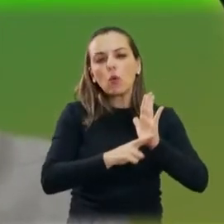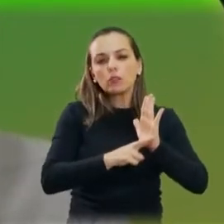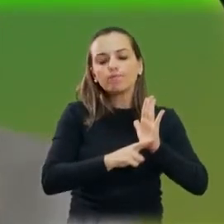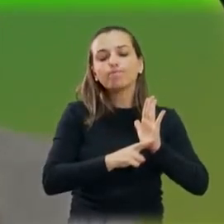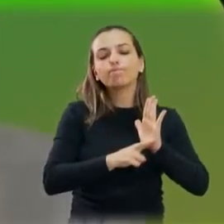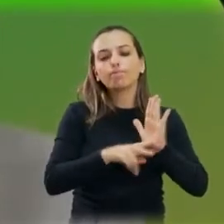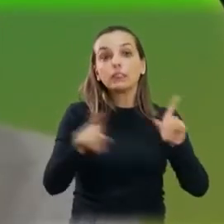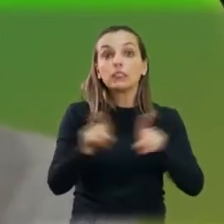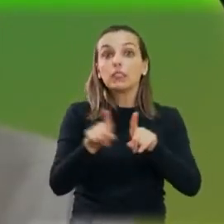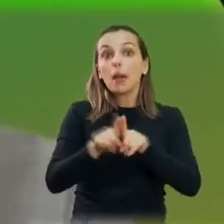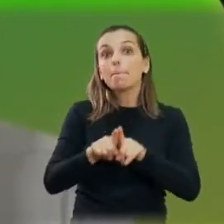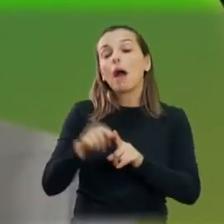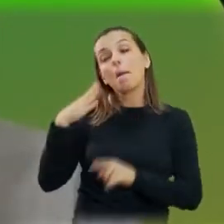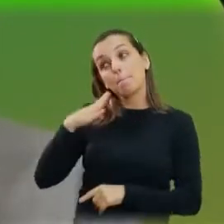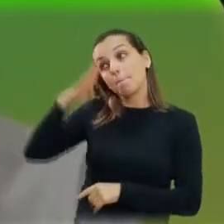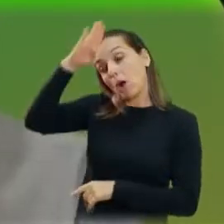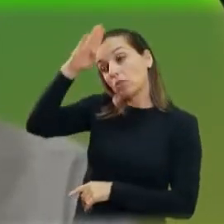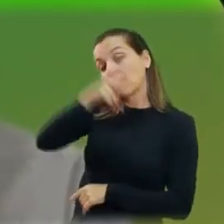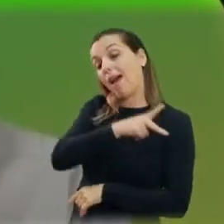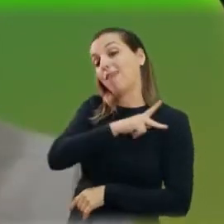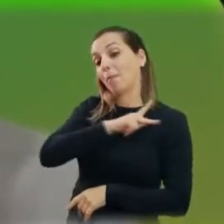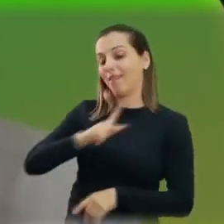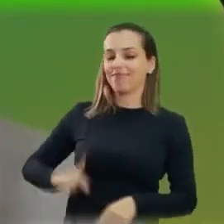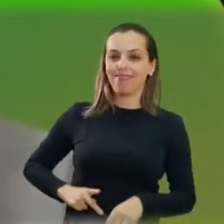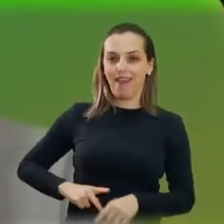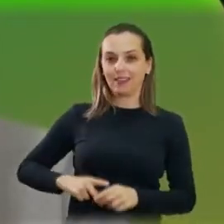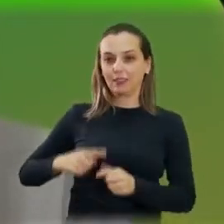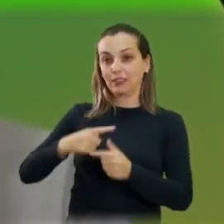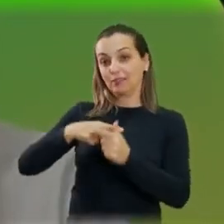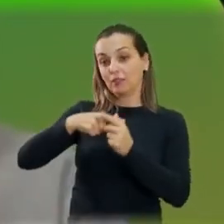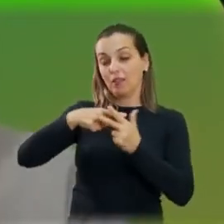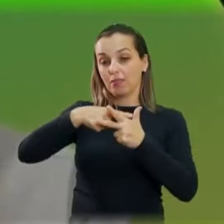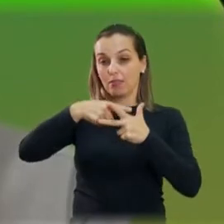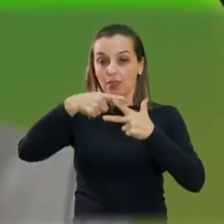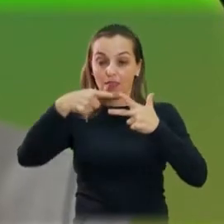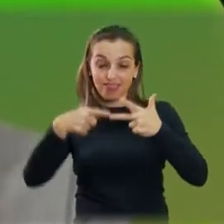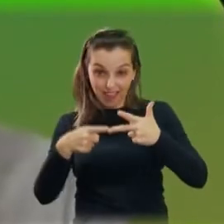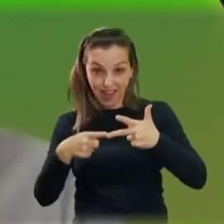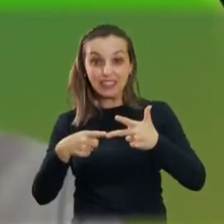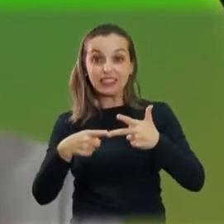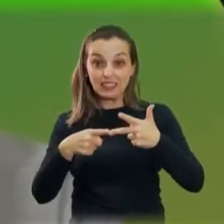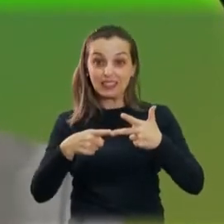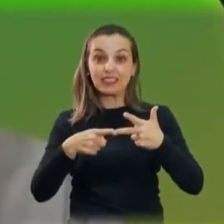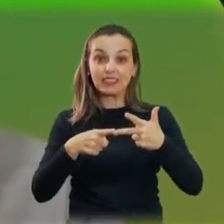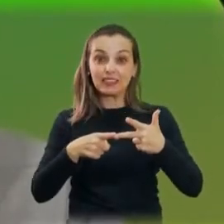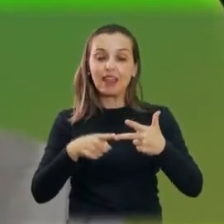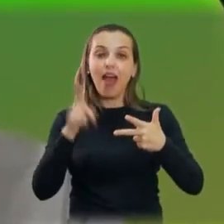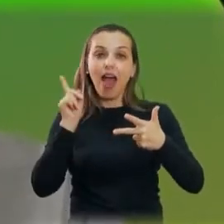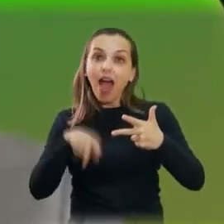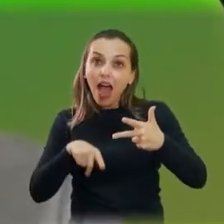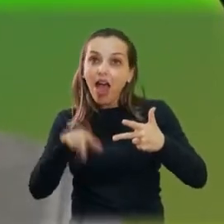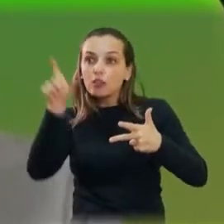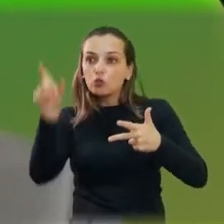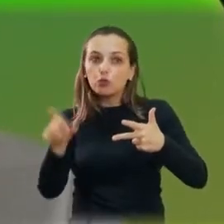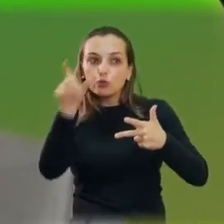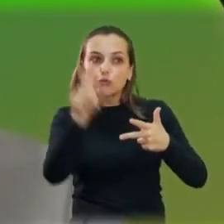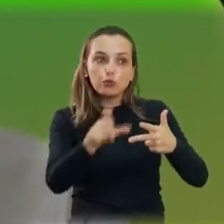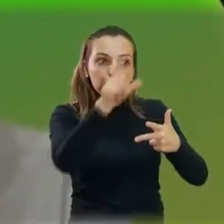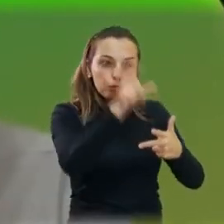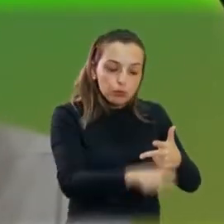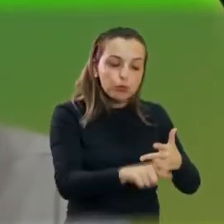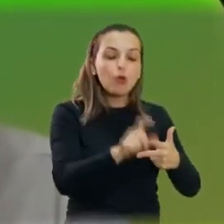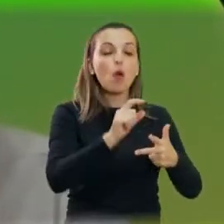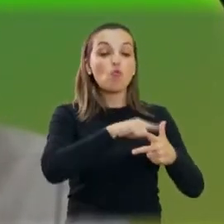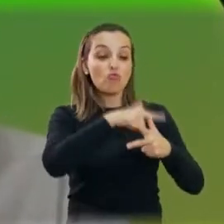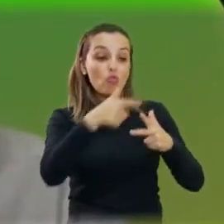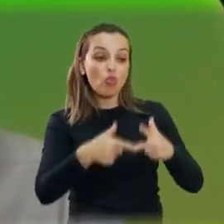também o presidente da República. Então, esses três poderes aí, esses três, o nosso prefeito, o nosso governador